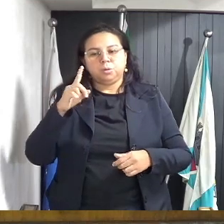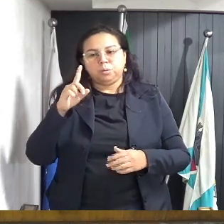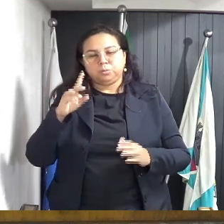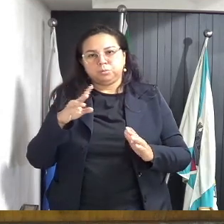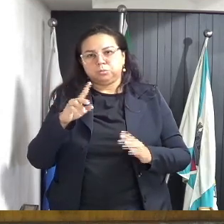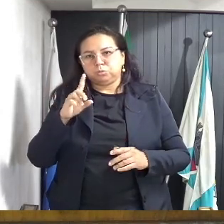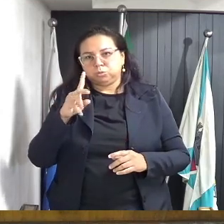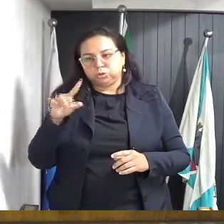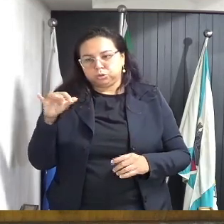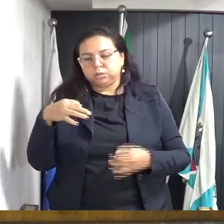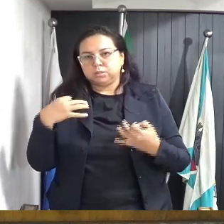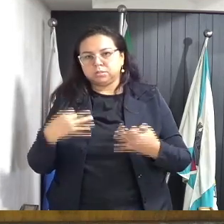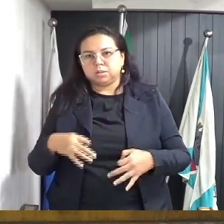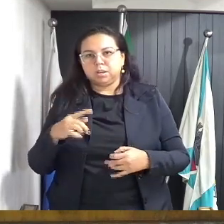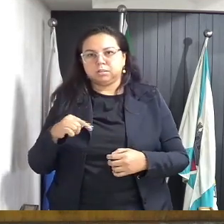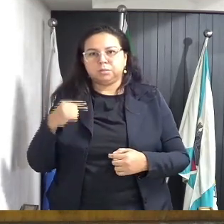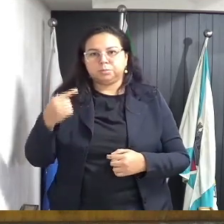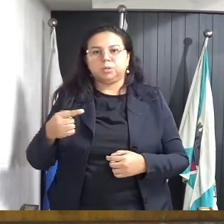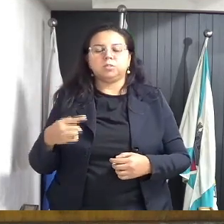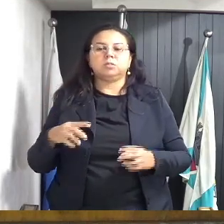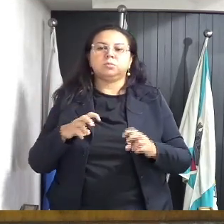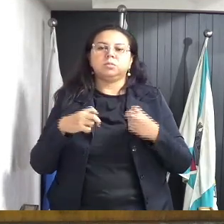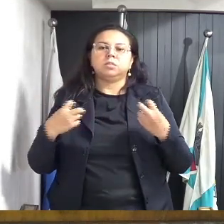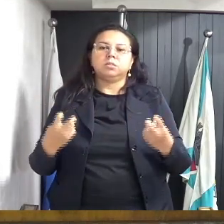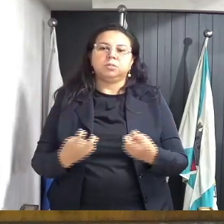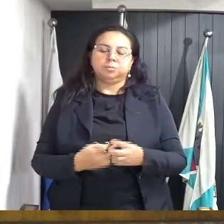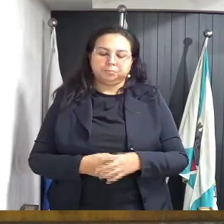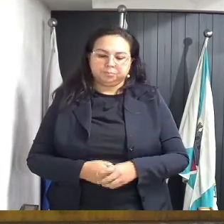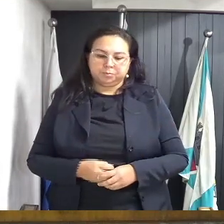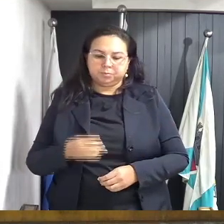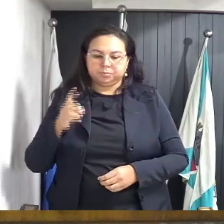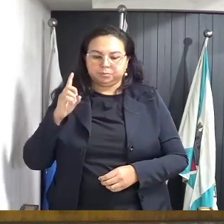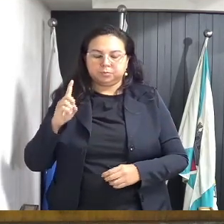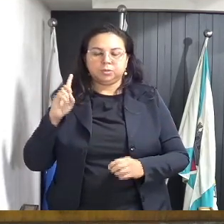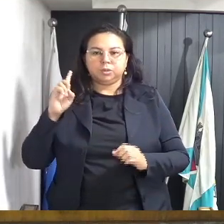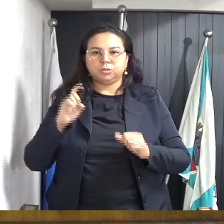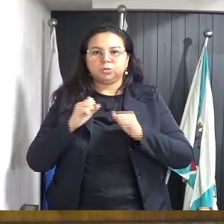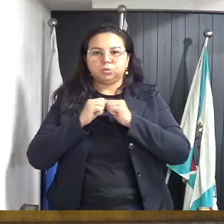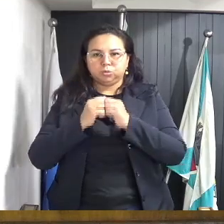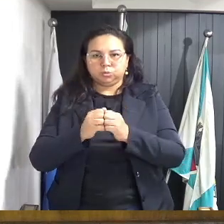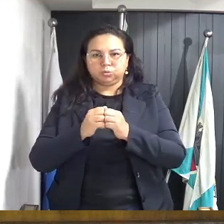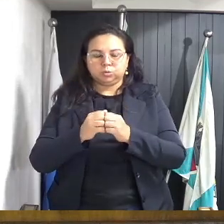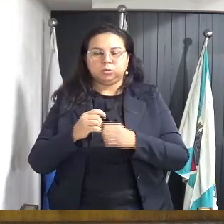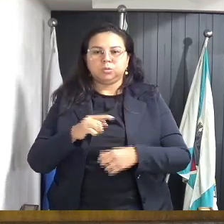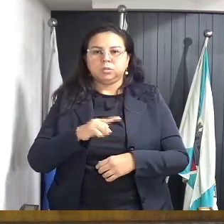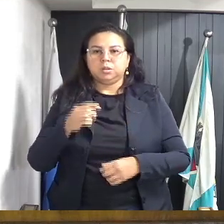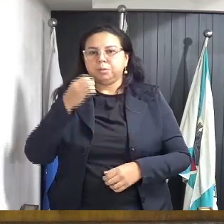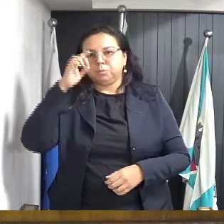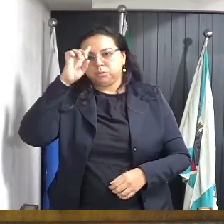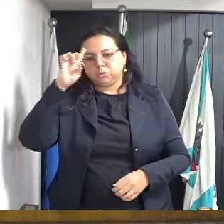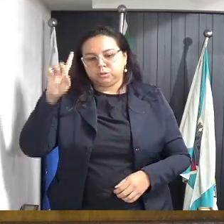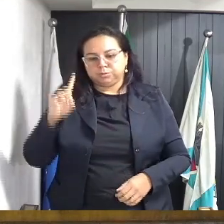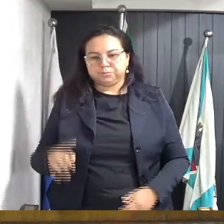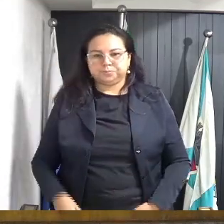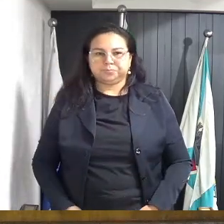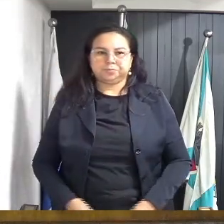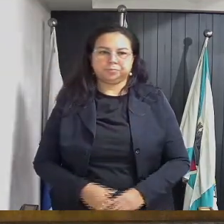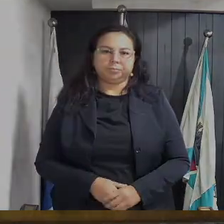e o horário regimental para a próxima sessão. Fiquem todos com Deus e tenham um bom dia.